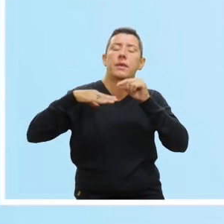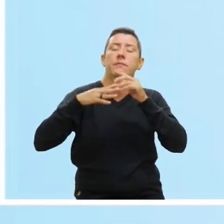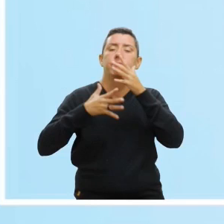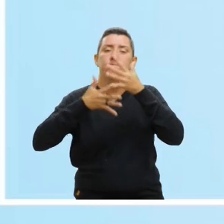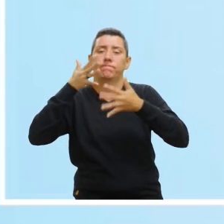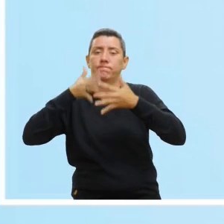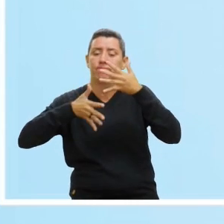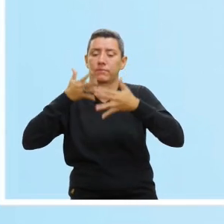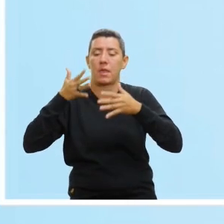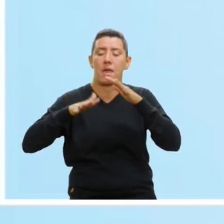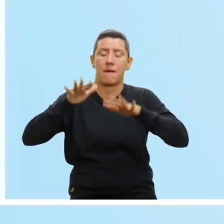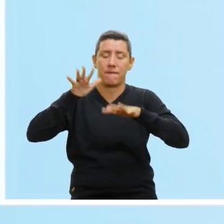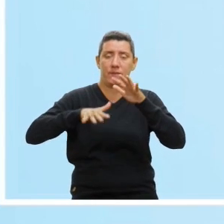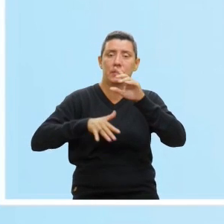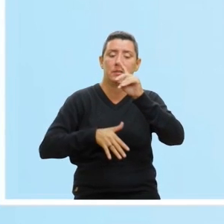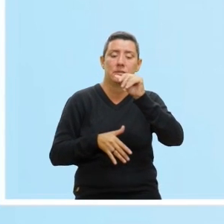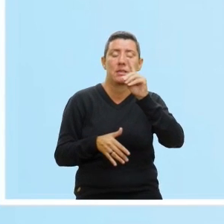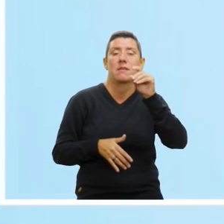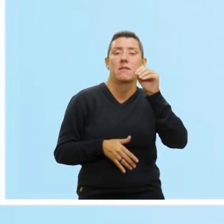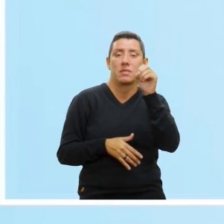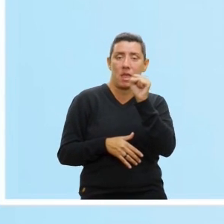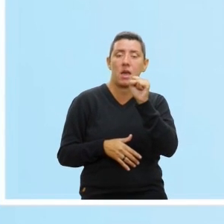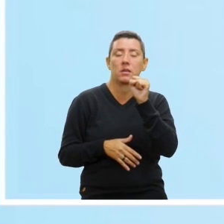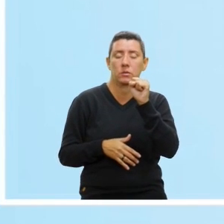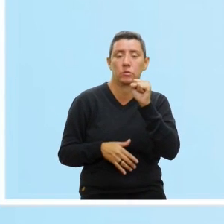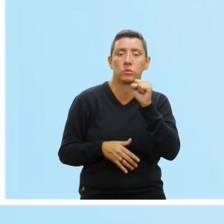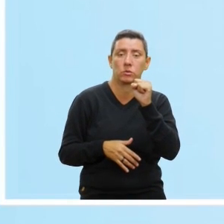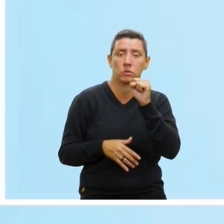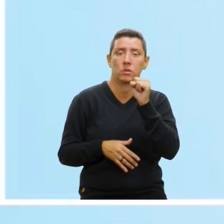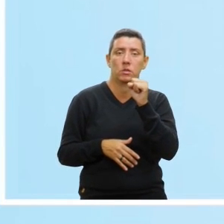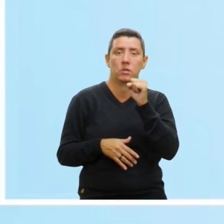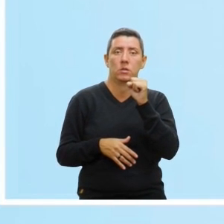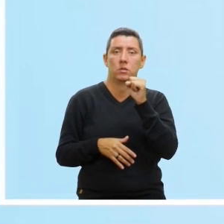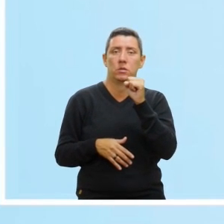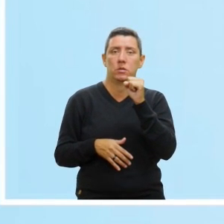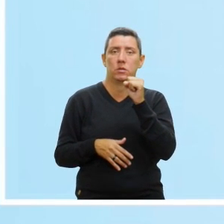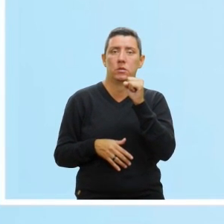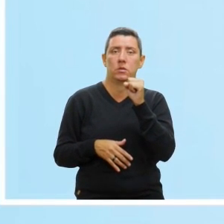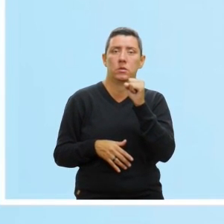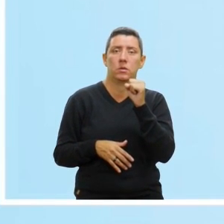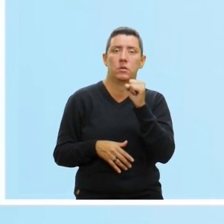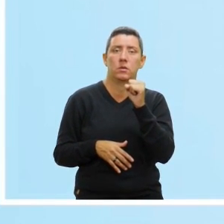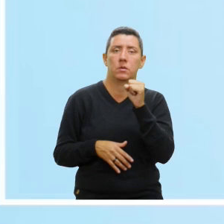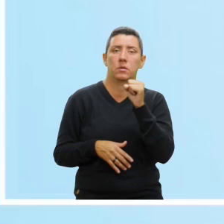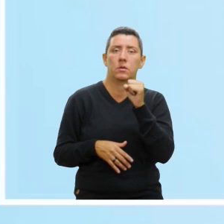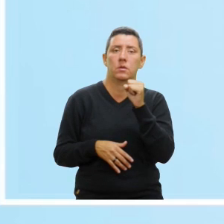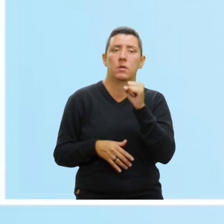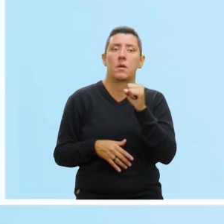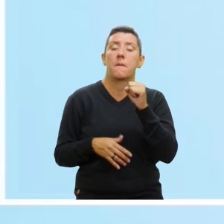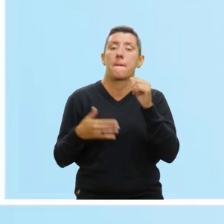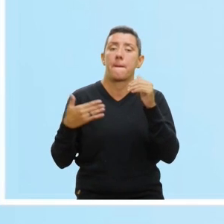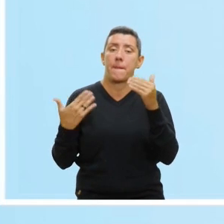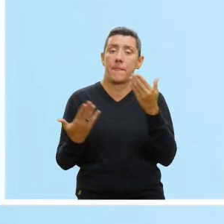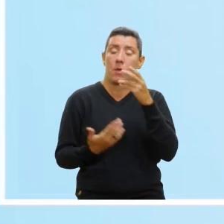esses sinais. Né? Perto assim do lado do sinal, você acaba tendo ruído também. E